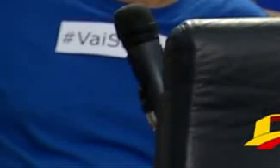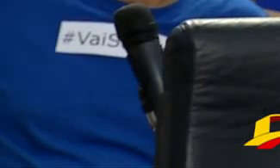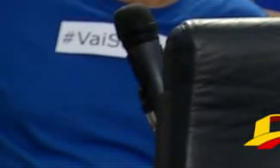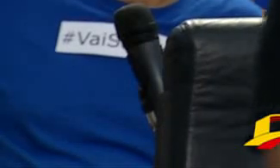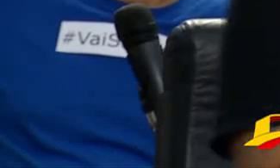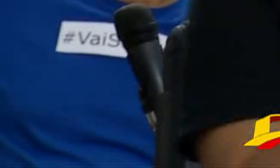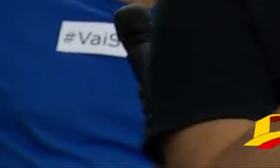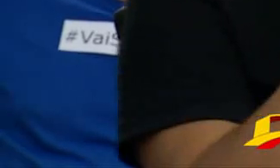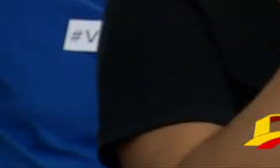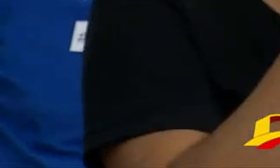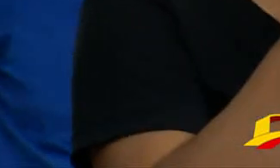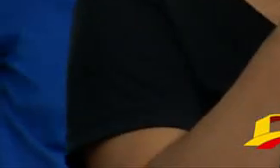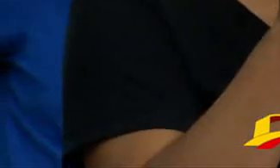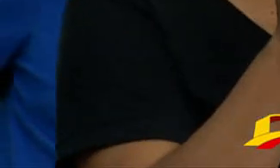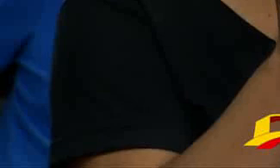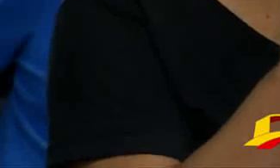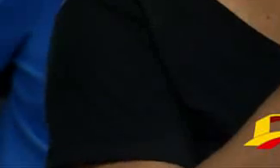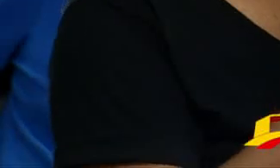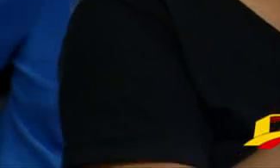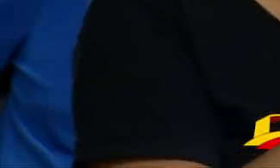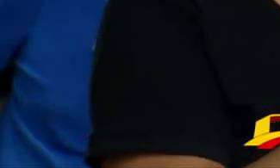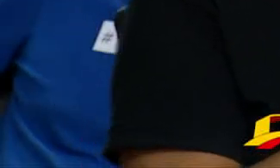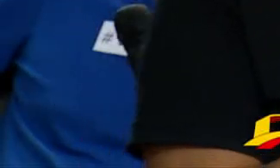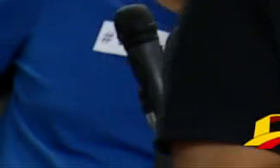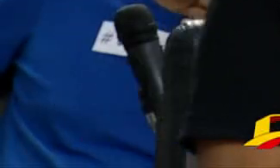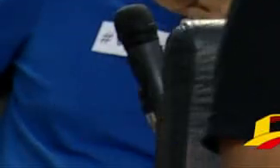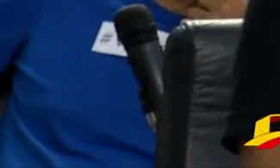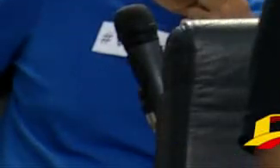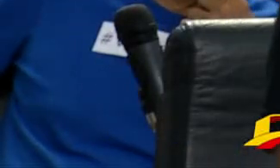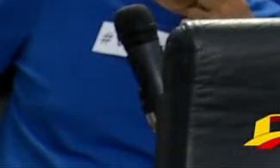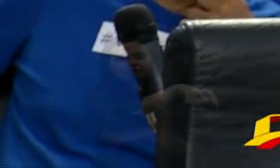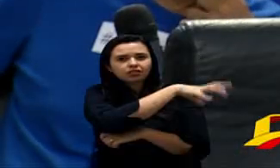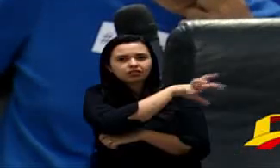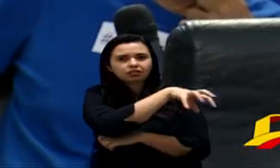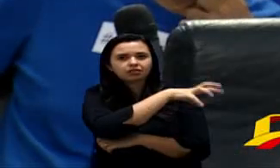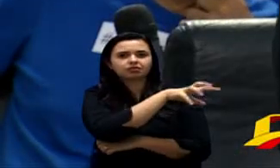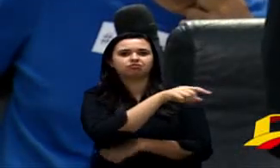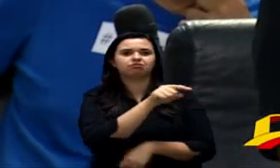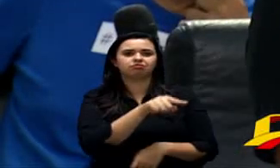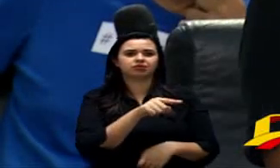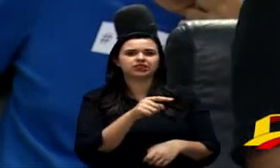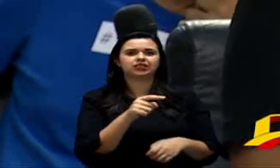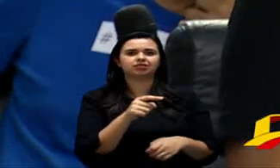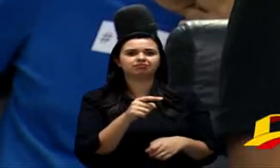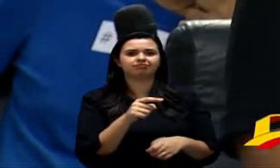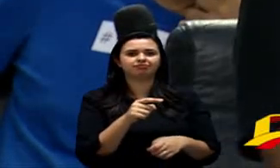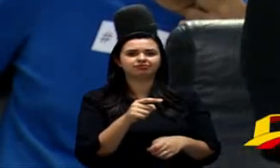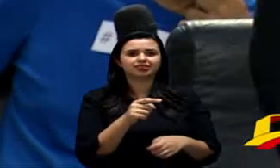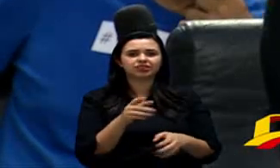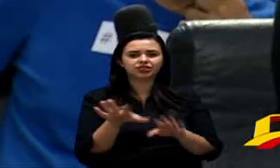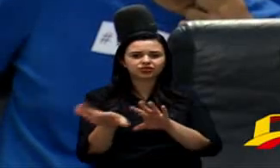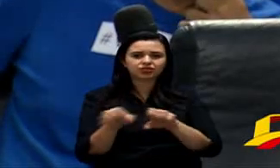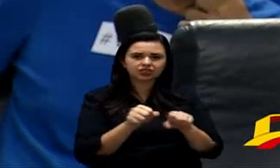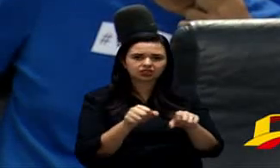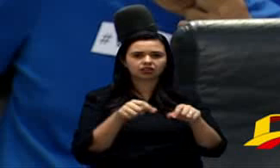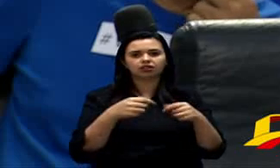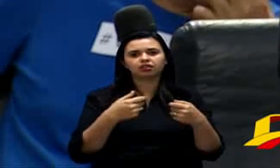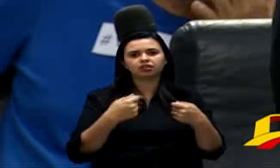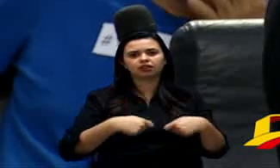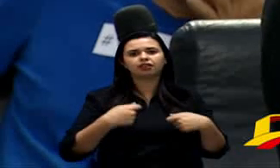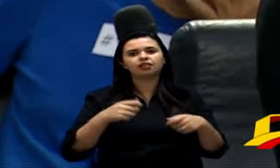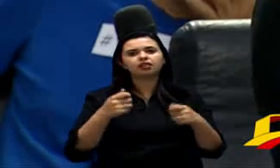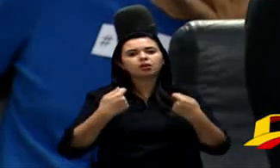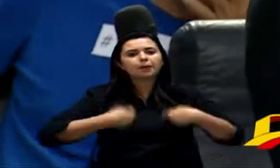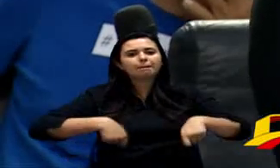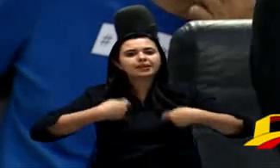nós entendemos é que negar ao Sandro o direito de viver num ambiente amplo, e a gente sabe que elefantes, se